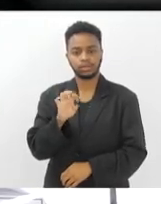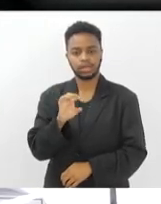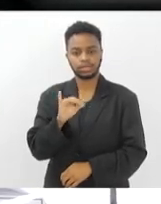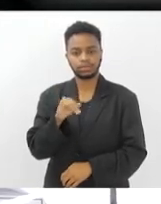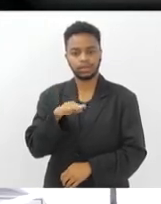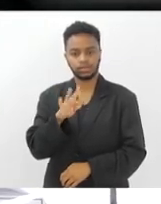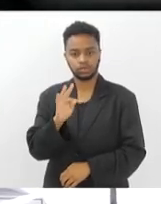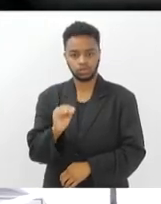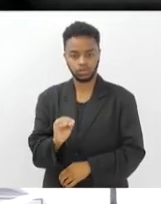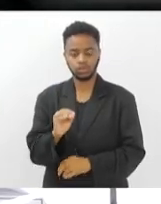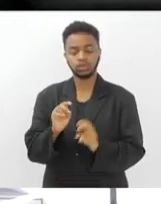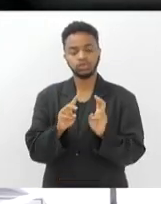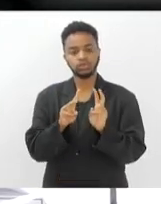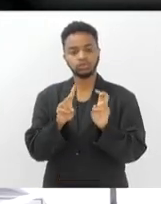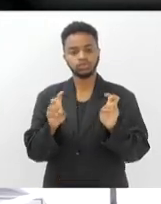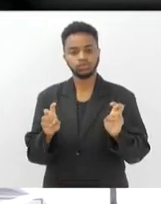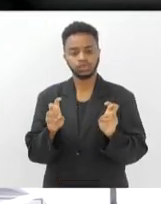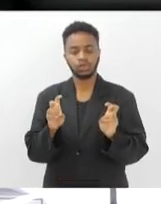em relação à nossa